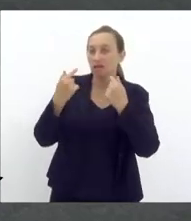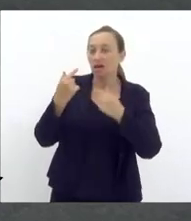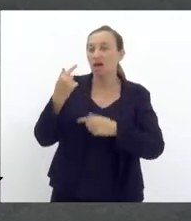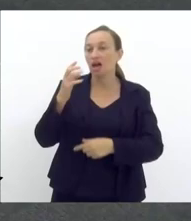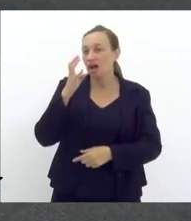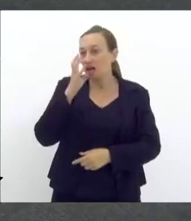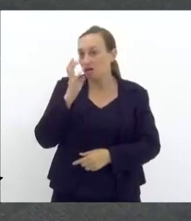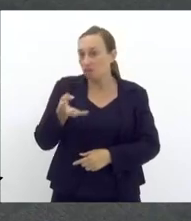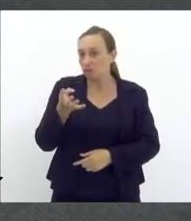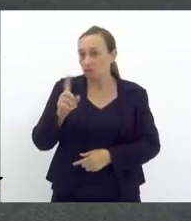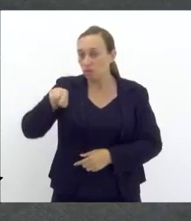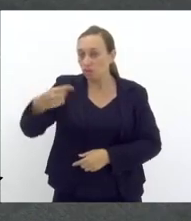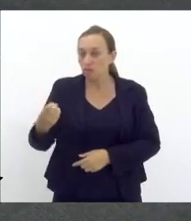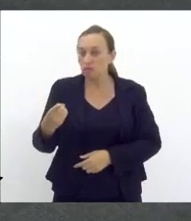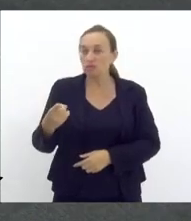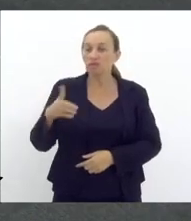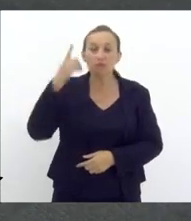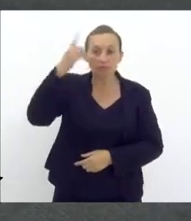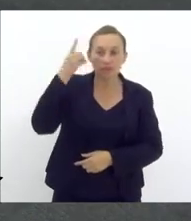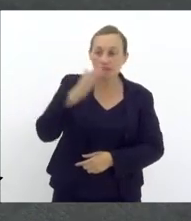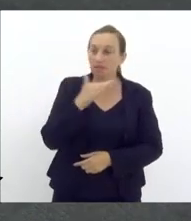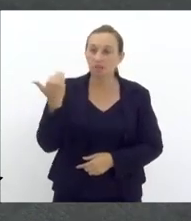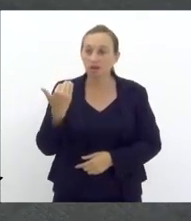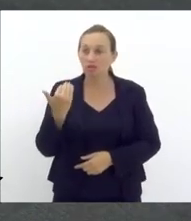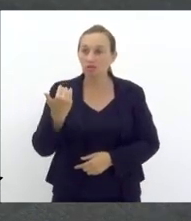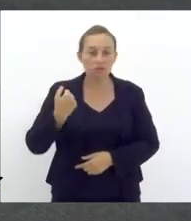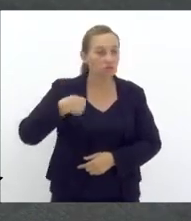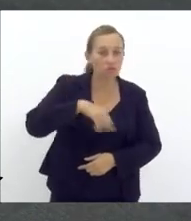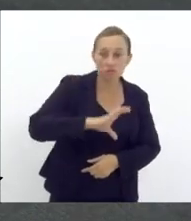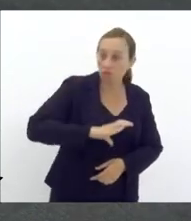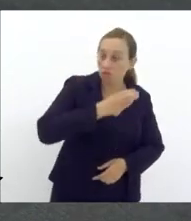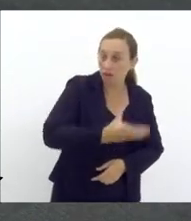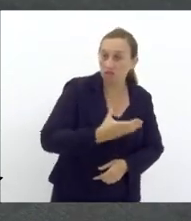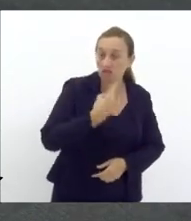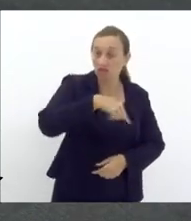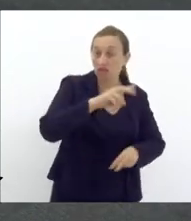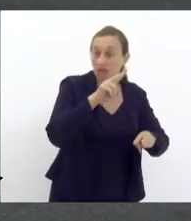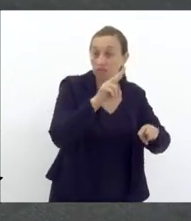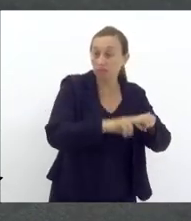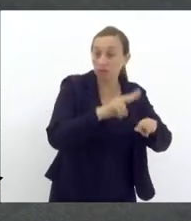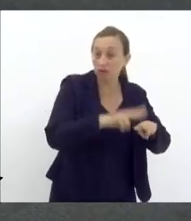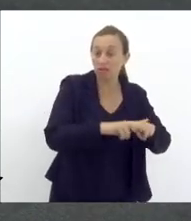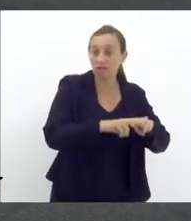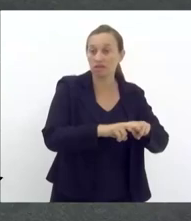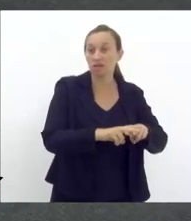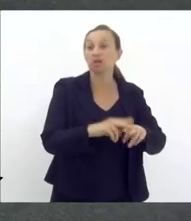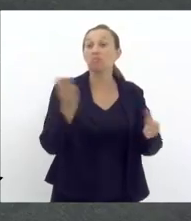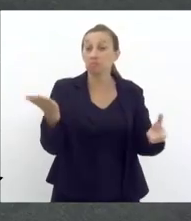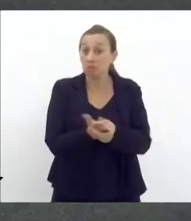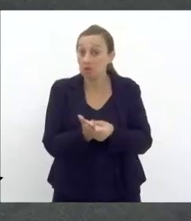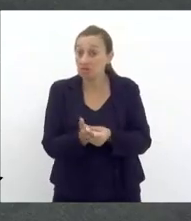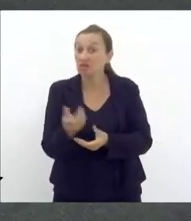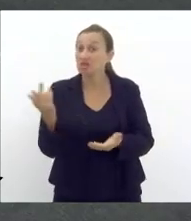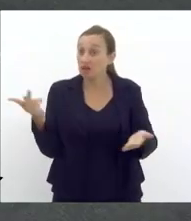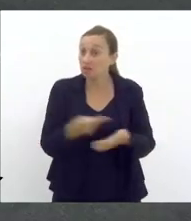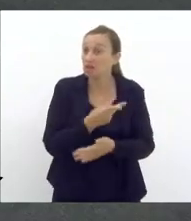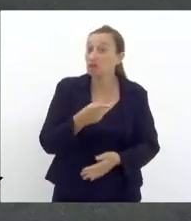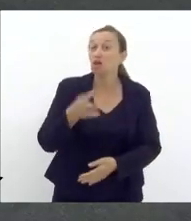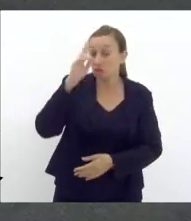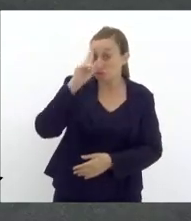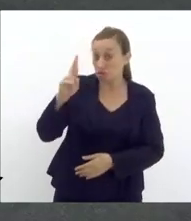morte outro Deputado e que não tem coragem de ir na polícia O processo está correndo e vossa excelência